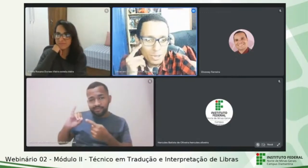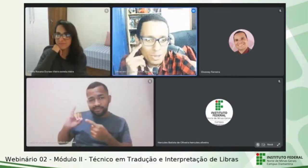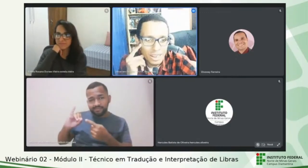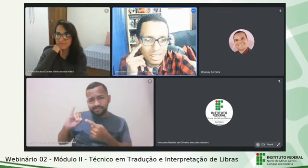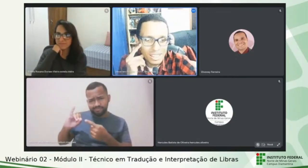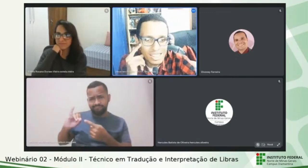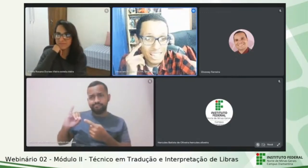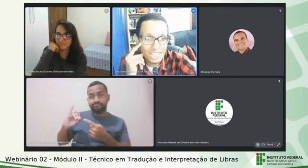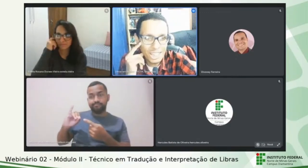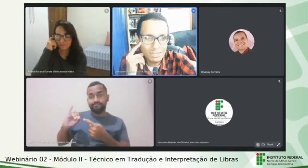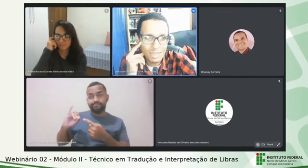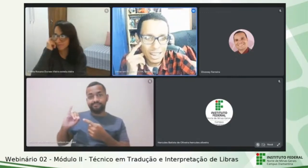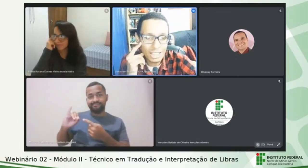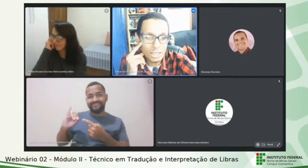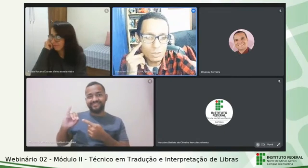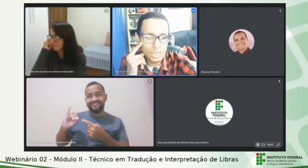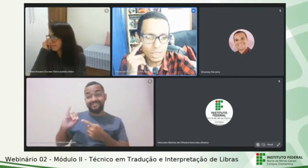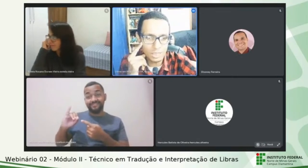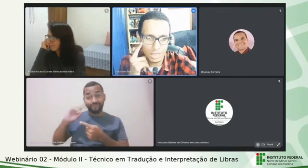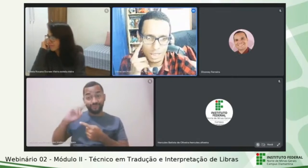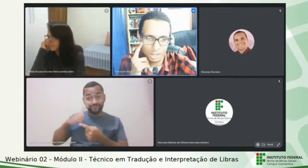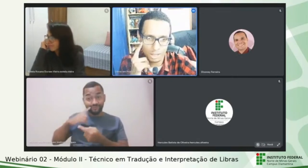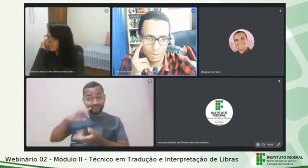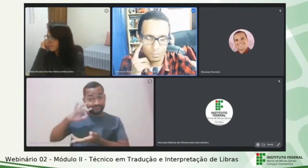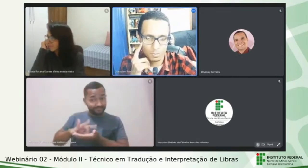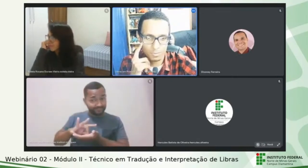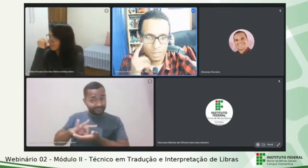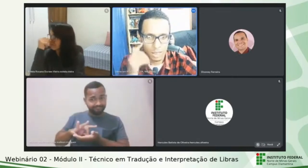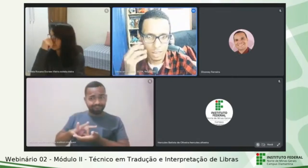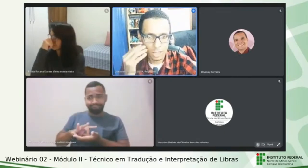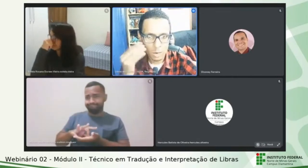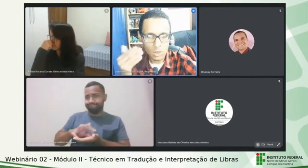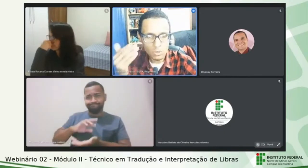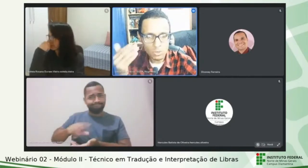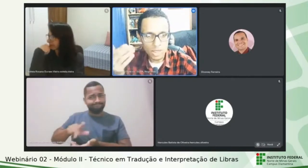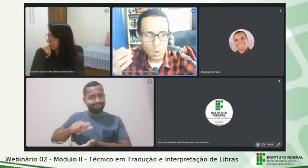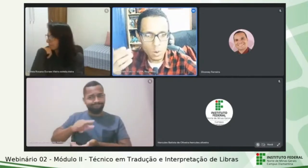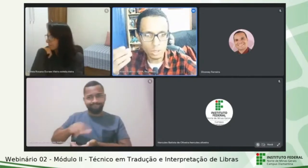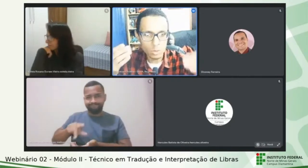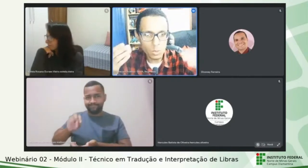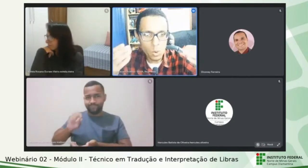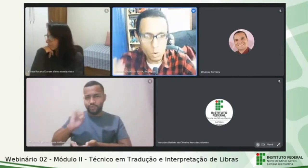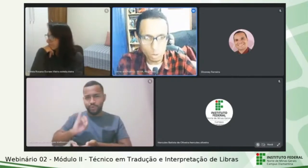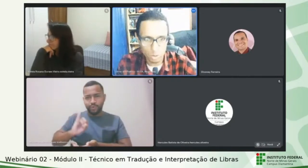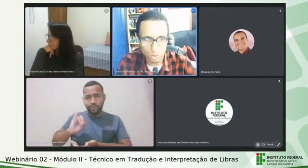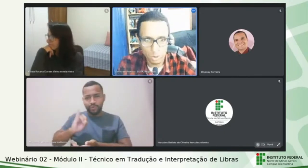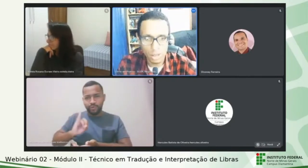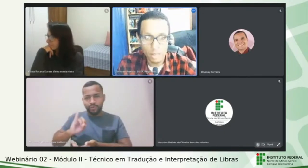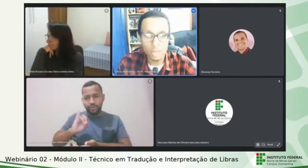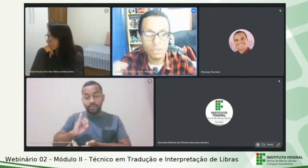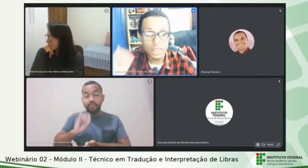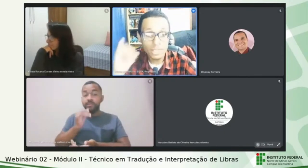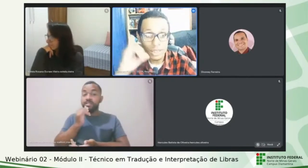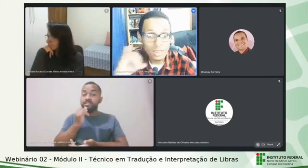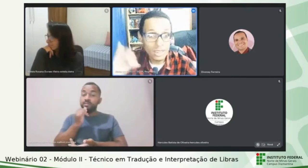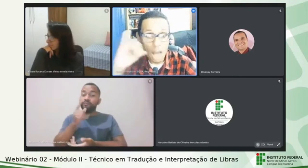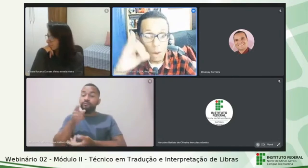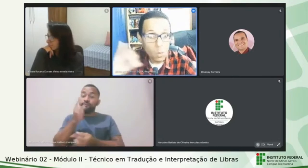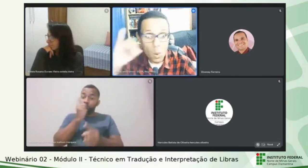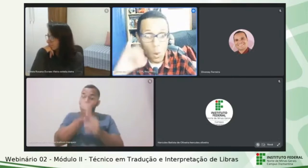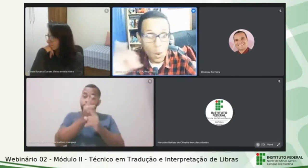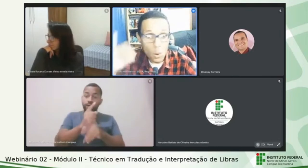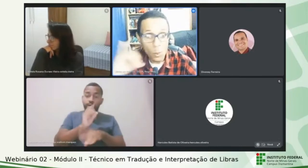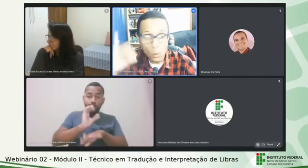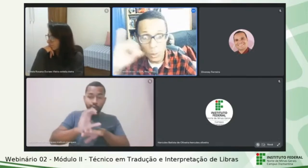comunidade surda nativa, ela não utiliza isso. Então, quando você encontra um curso que vai te ensinar